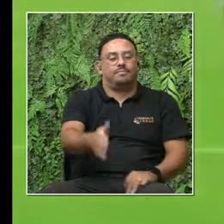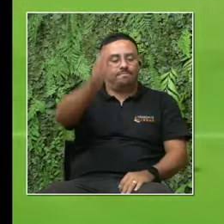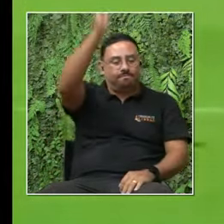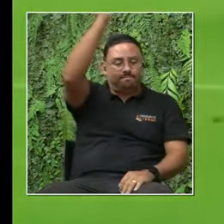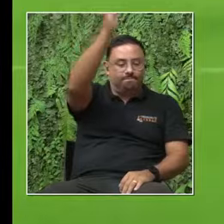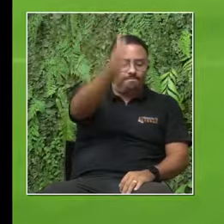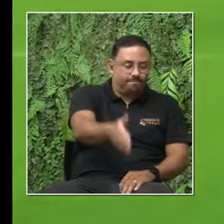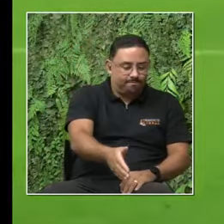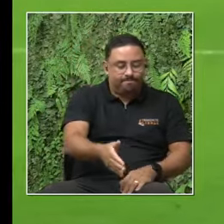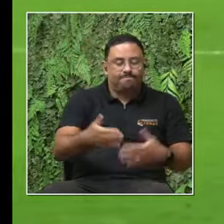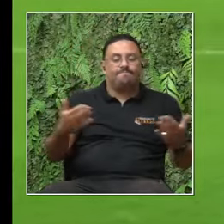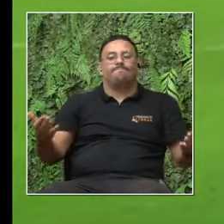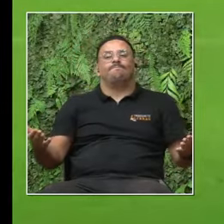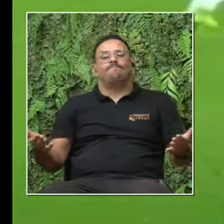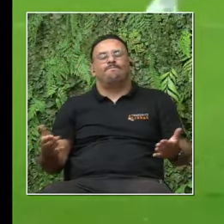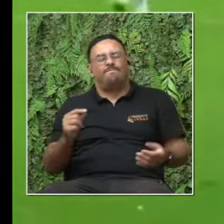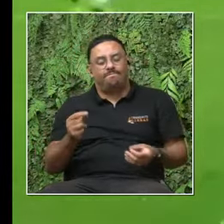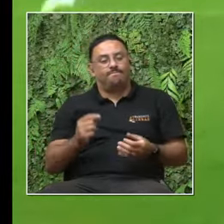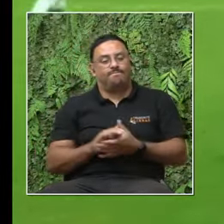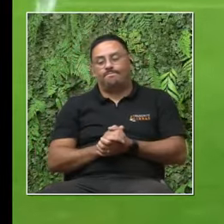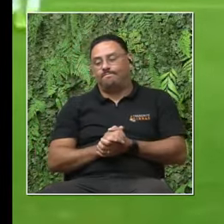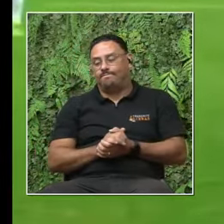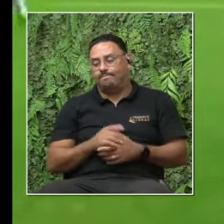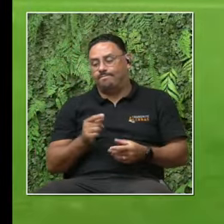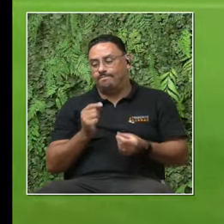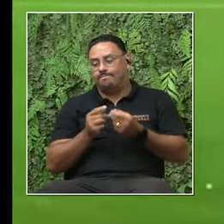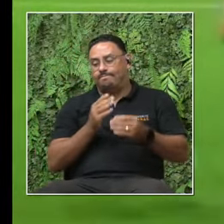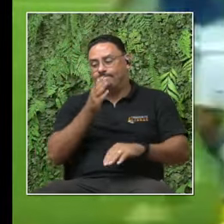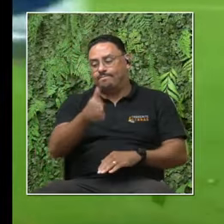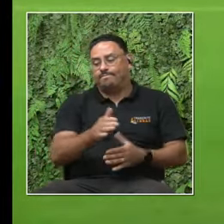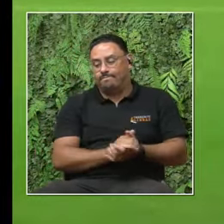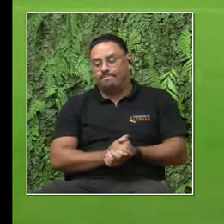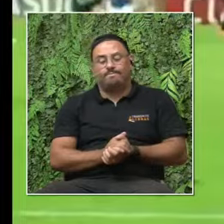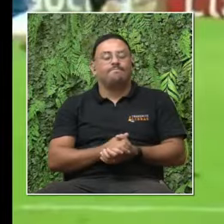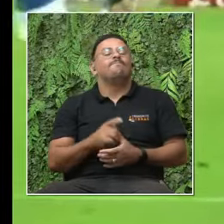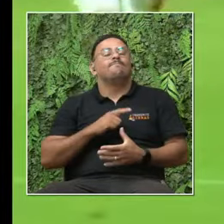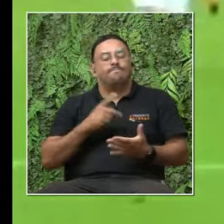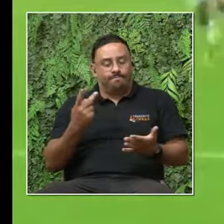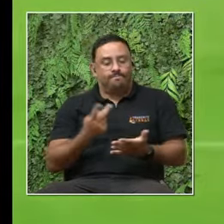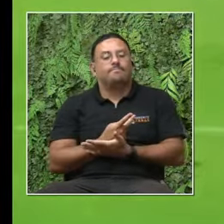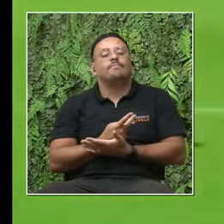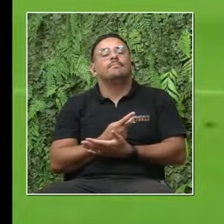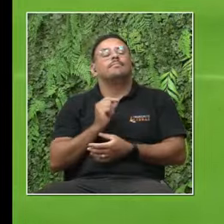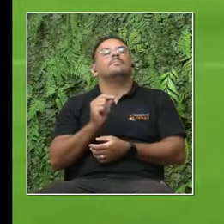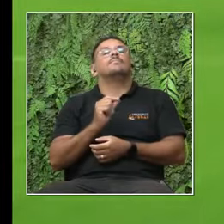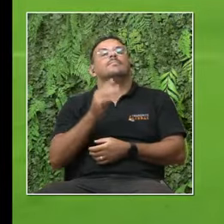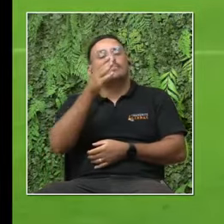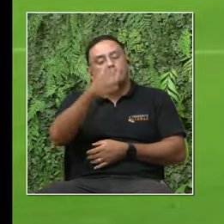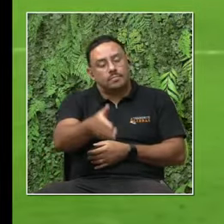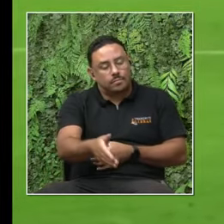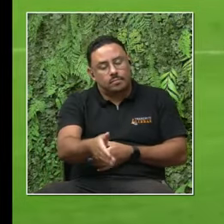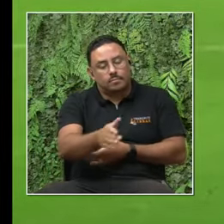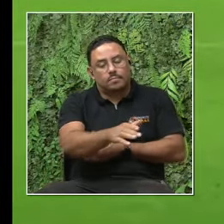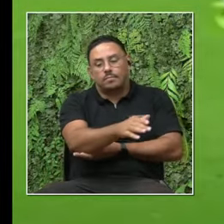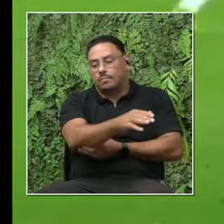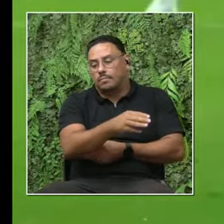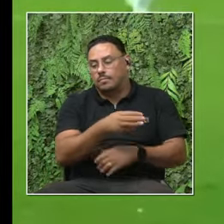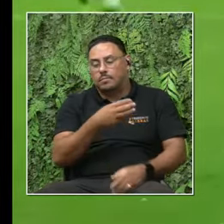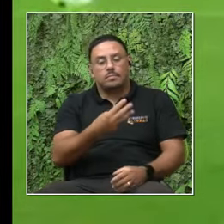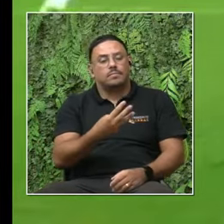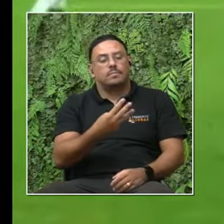pênalti pênalti pênalti e o Cadinha ficou doido padinha pelo amor de Deus a